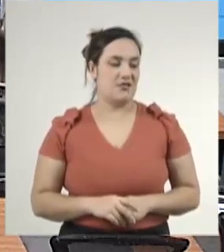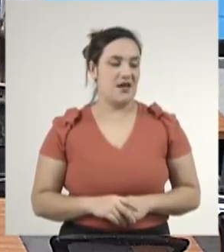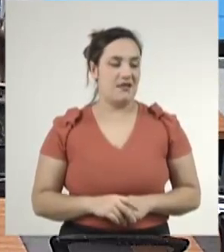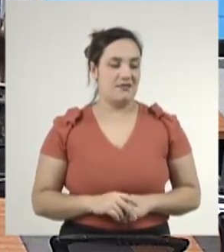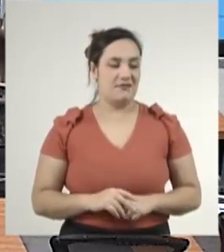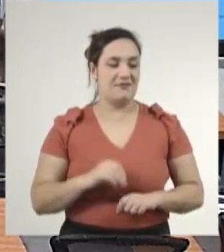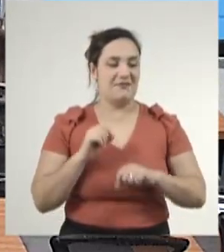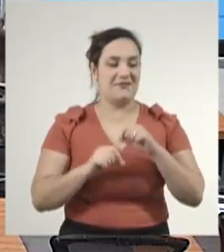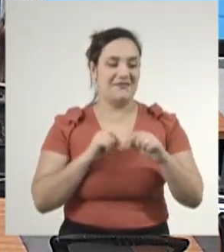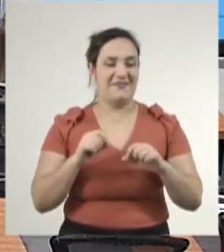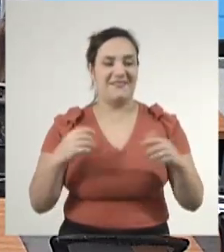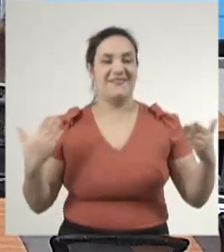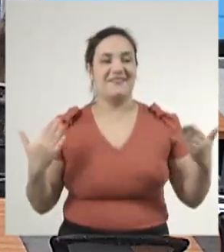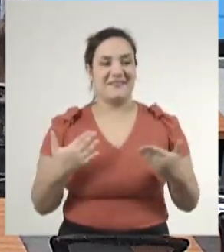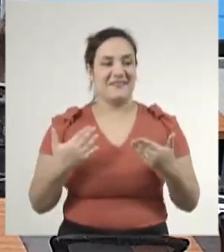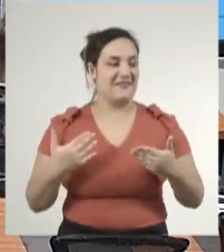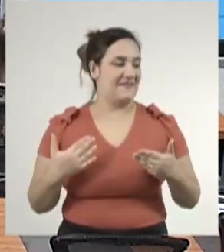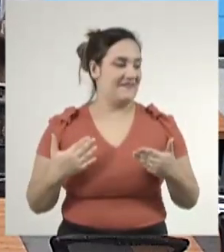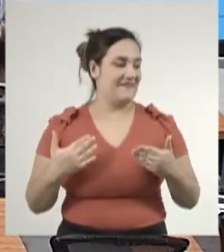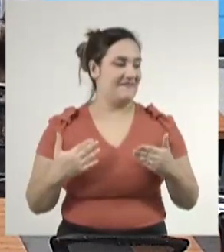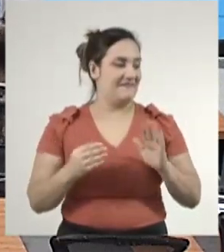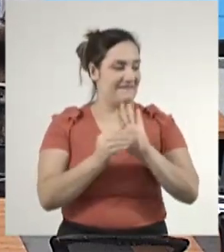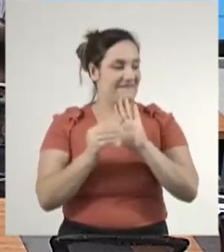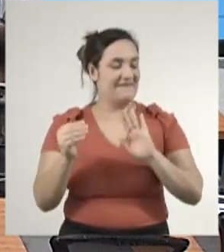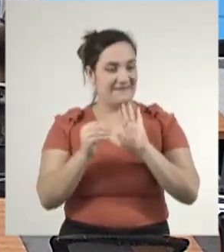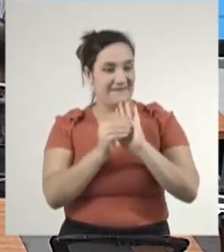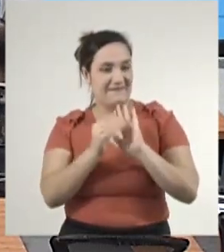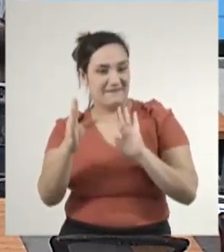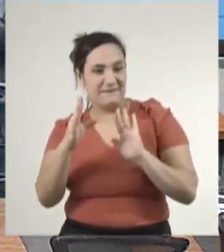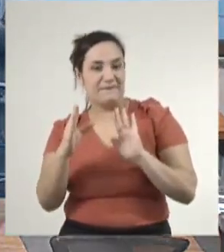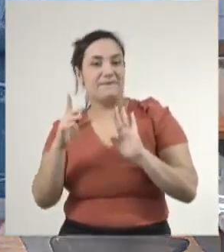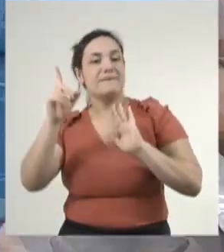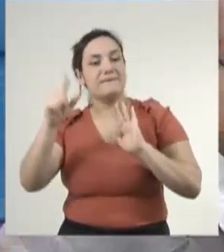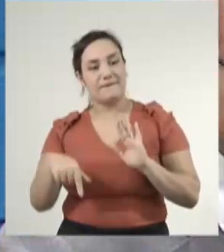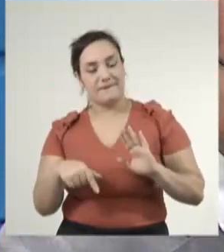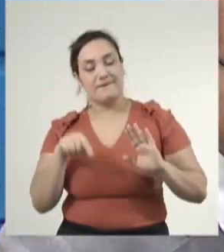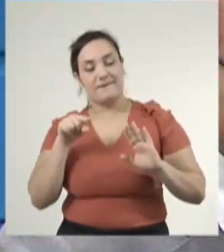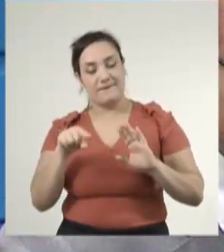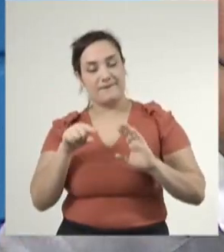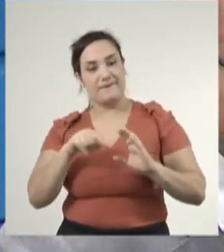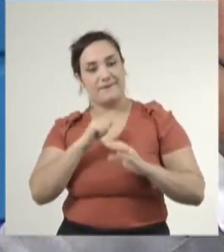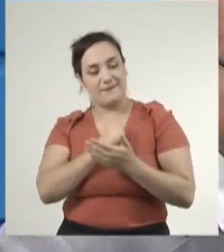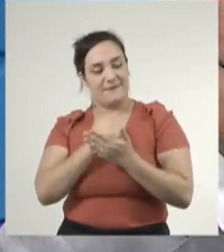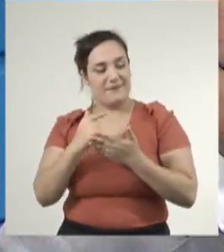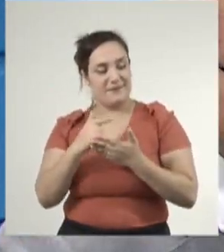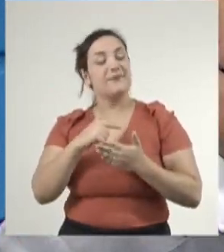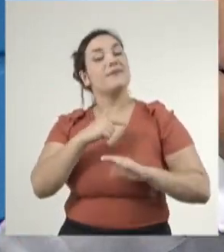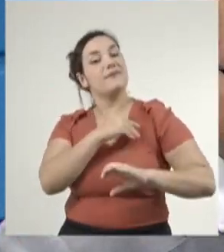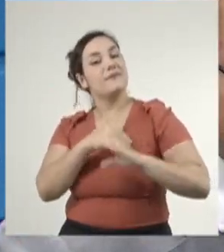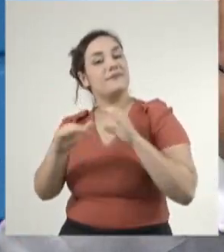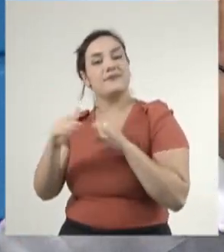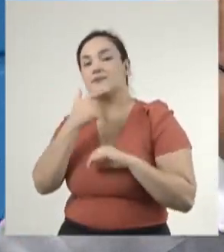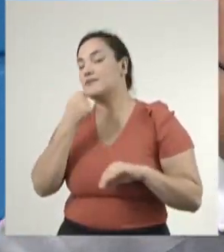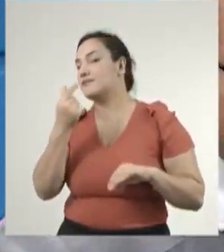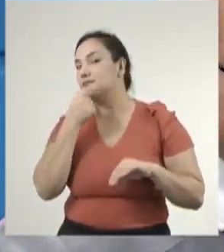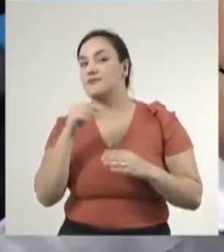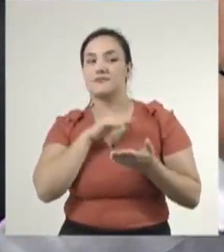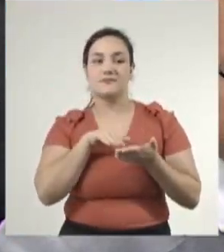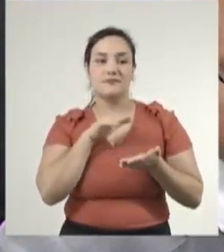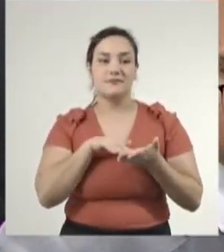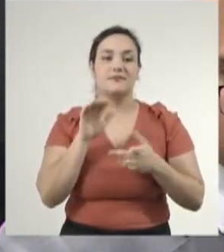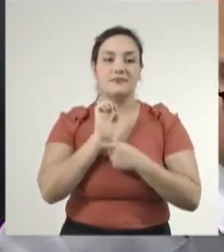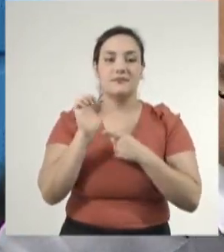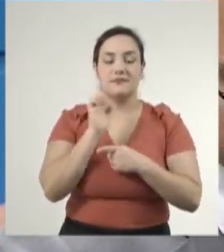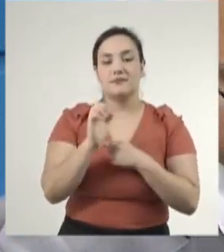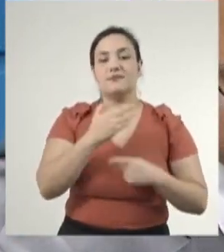primeira, indico a mesa de forma regimental, seja encaminhado o expediente desse poder legislativo ao excelentíssimo secretário de Estado